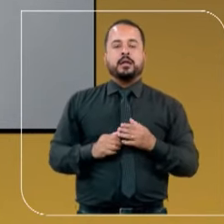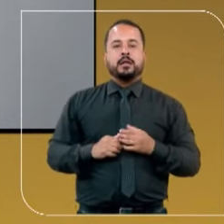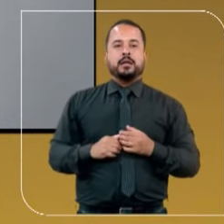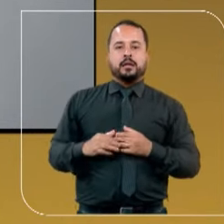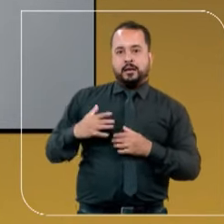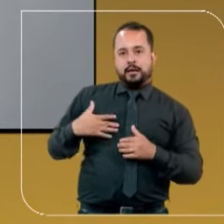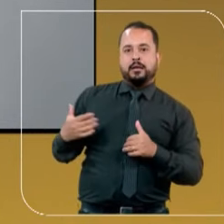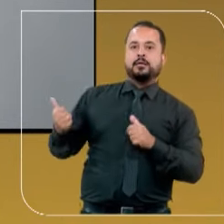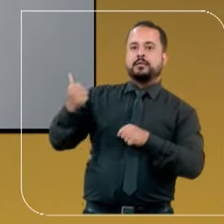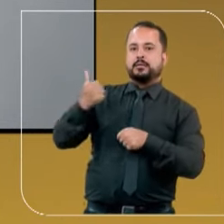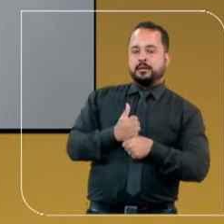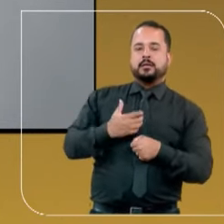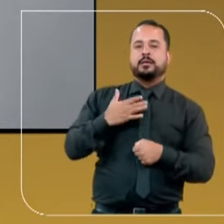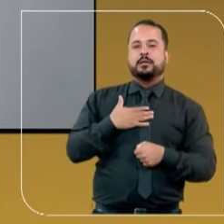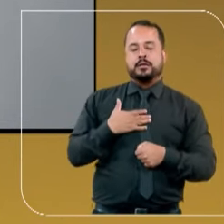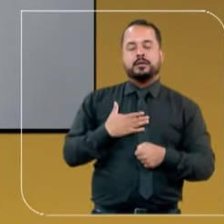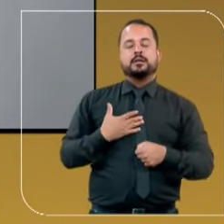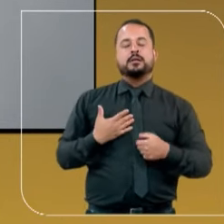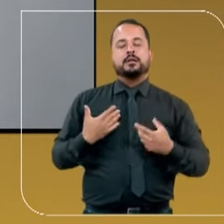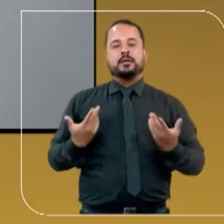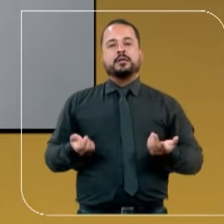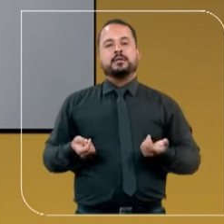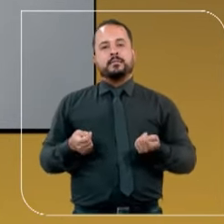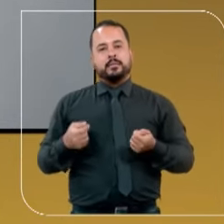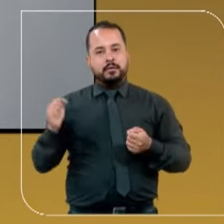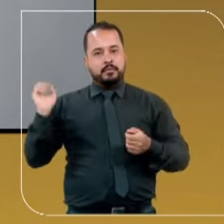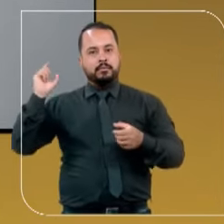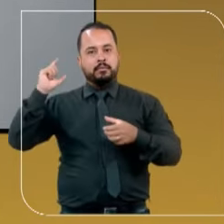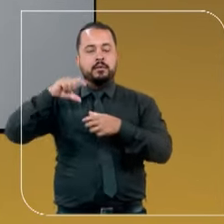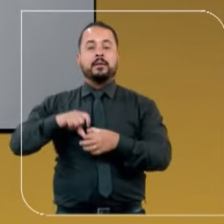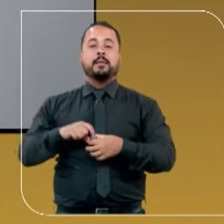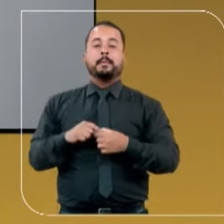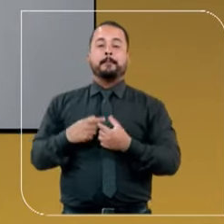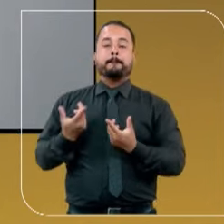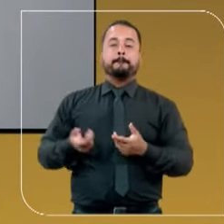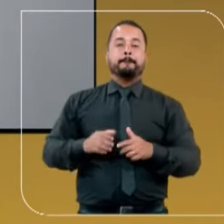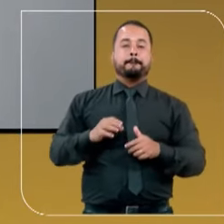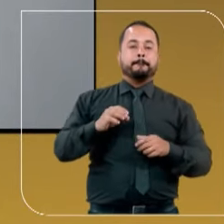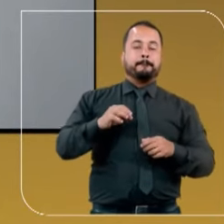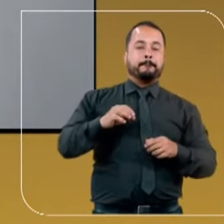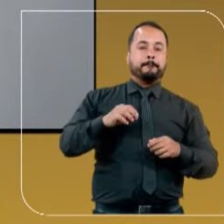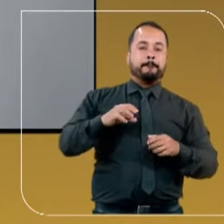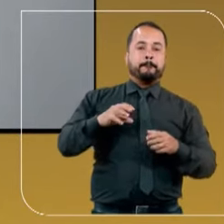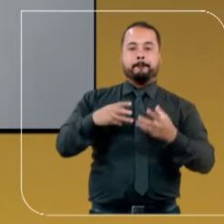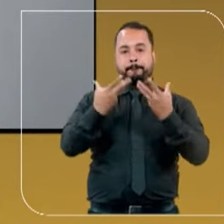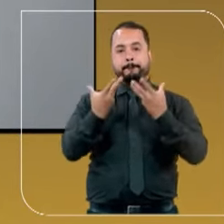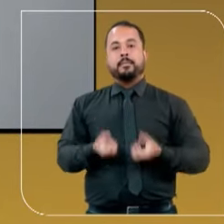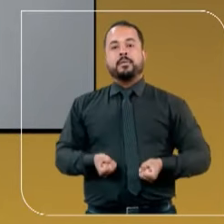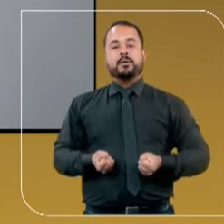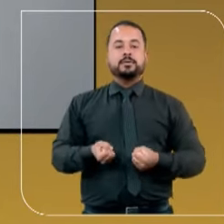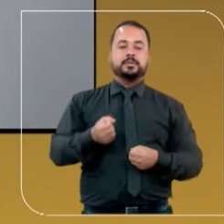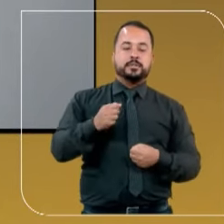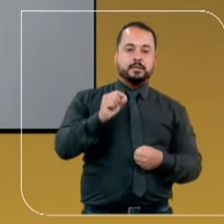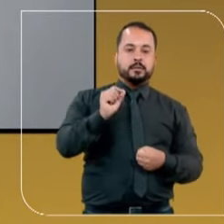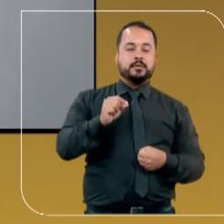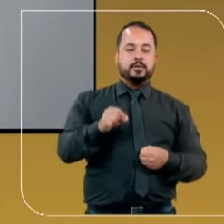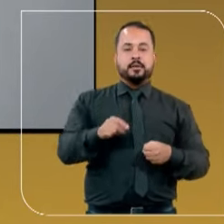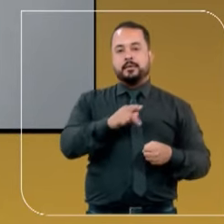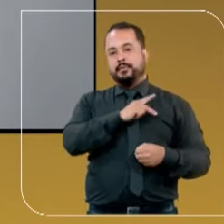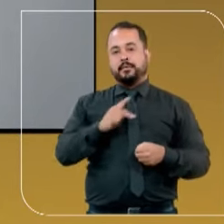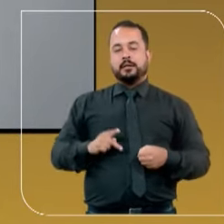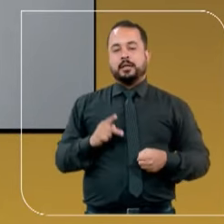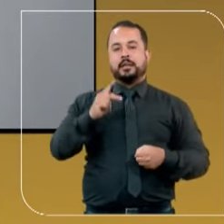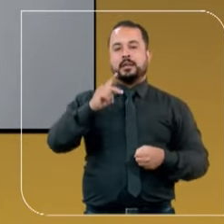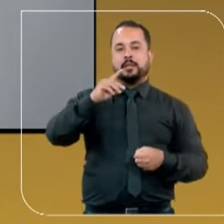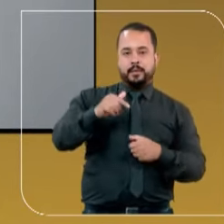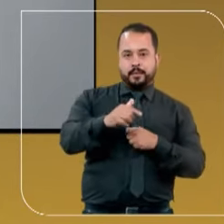extrema competência, o ministro Mauro, por ocasião de sua posse em 2022, destacou que é preciso aperfeiçoamento